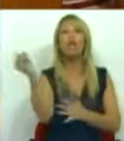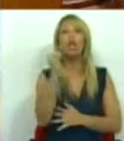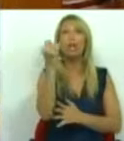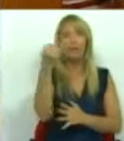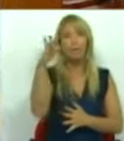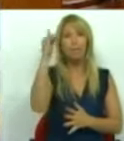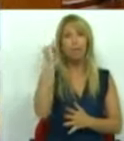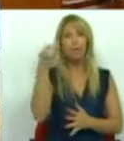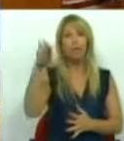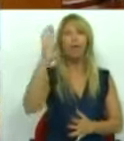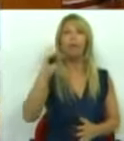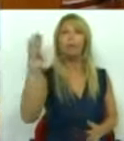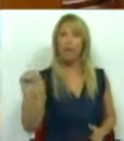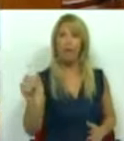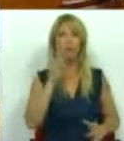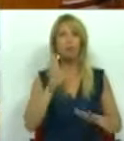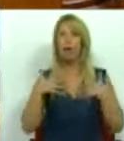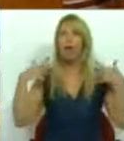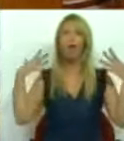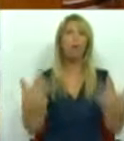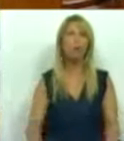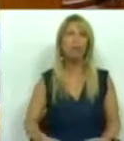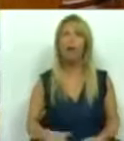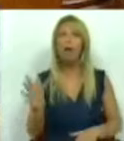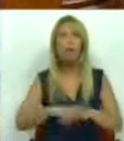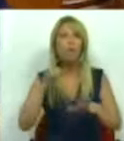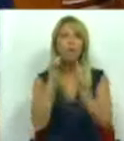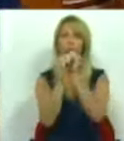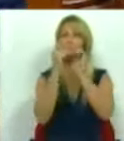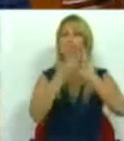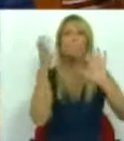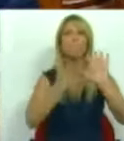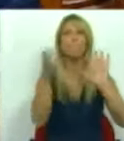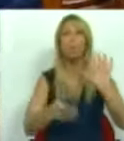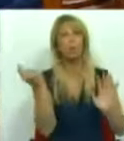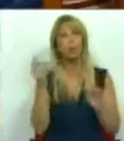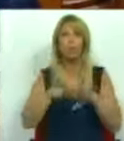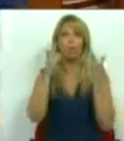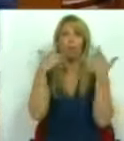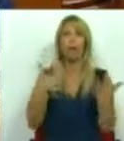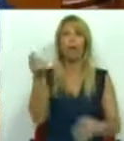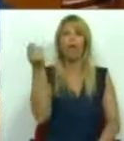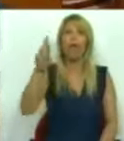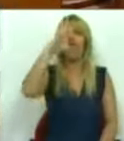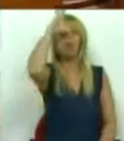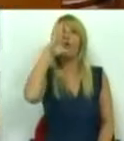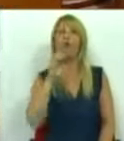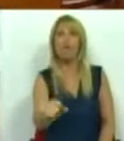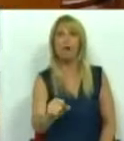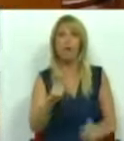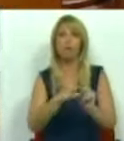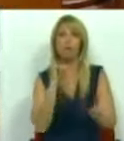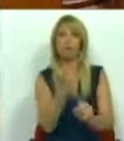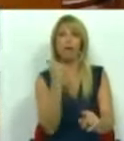de solidariedade social, cansadas da subordinação a uma teia burocrática que o anterior Governo não se cansou de